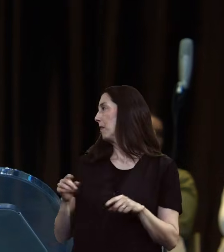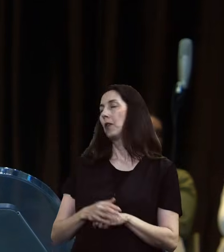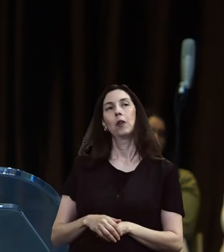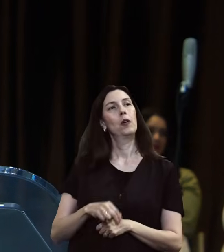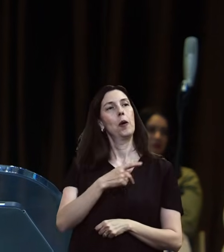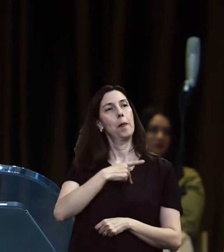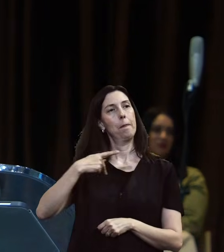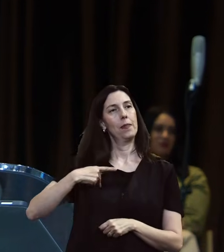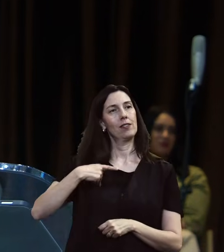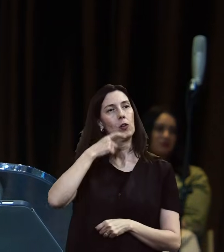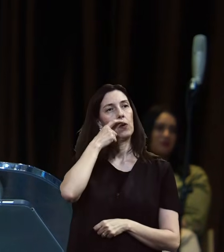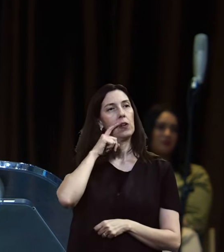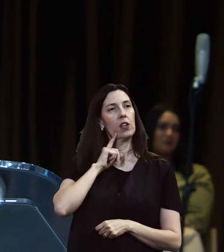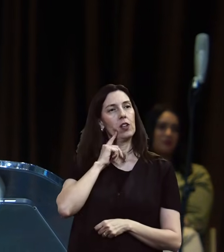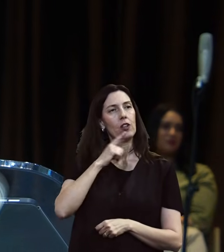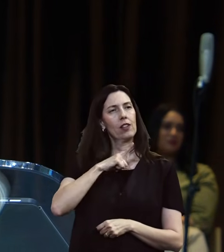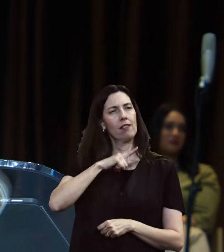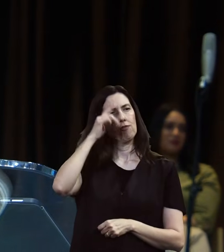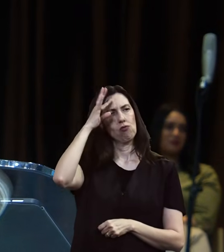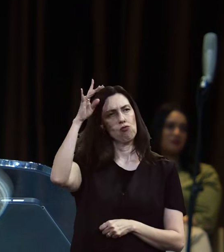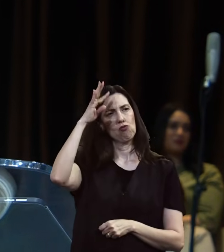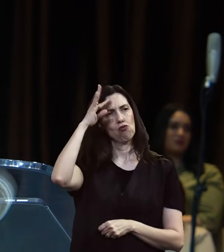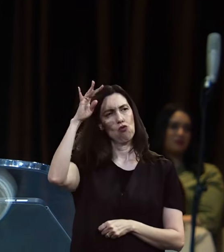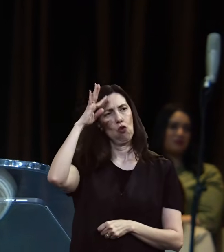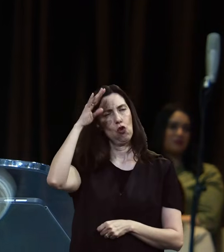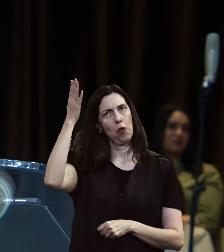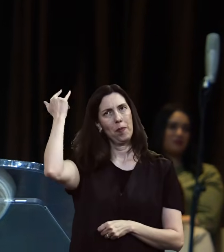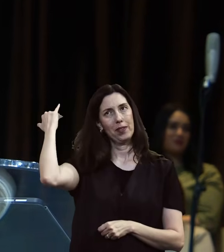mas o Adoniran tinha alguns sonhos